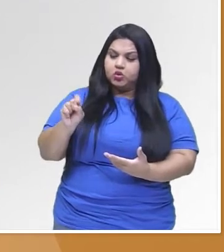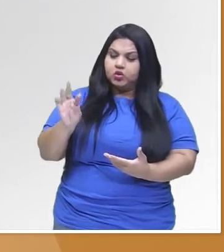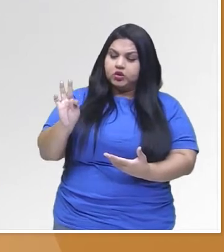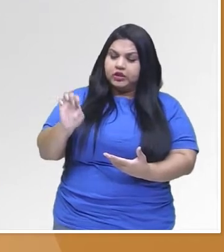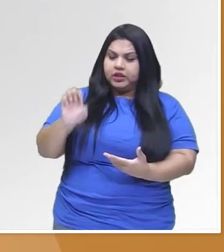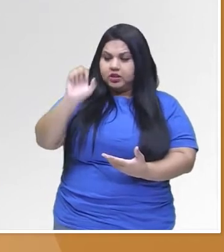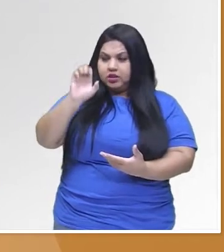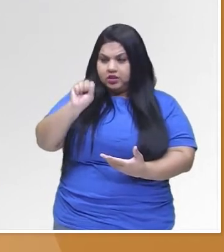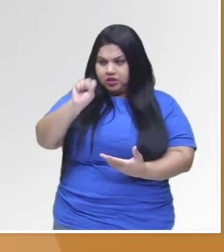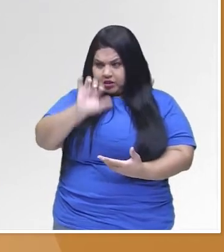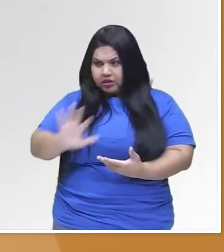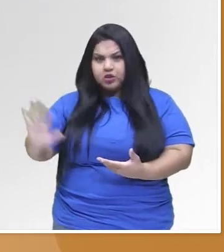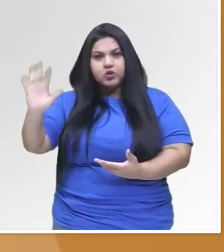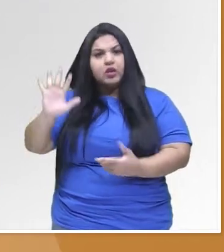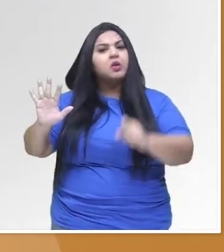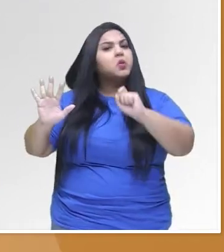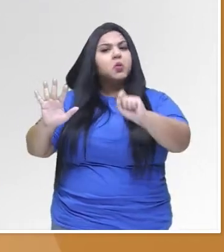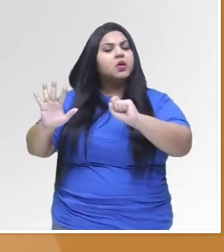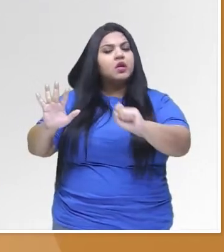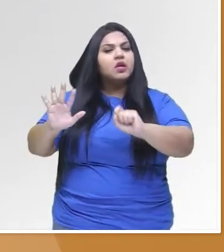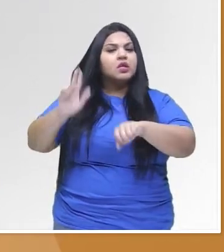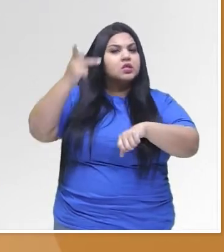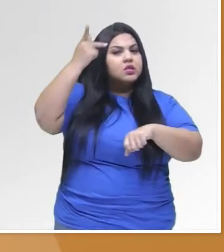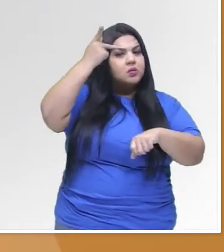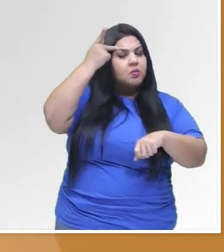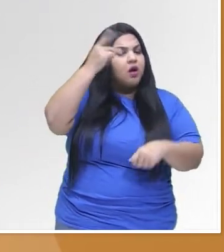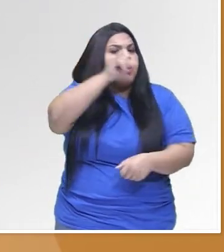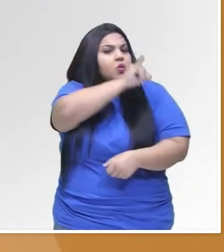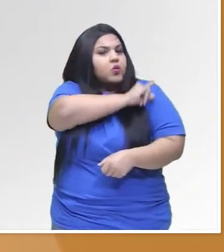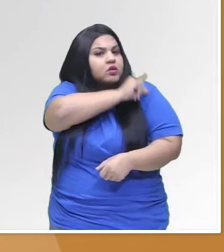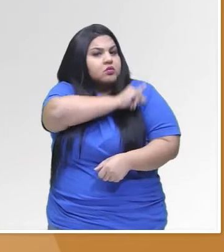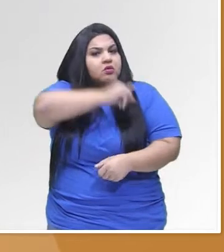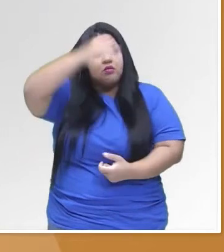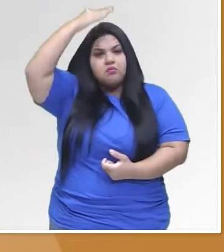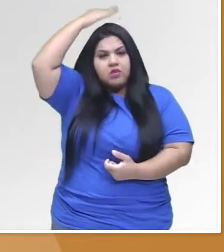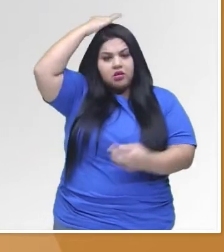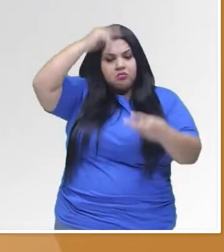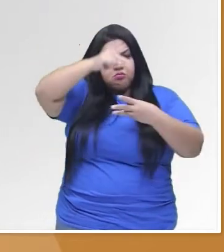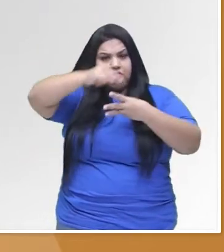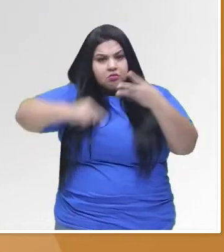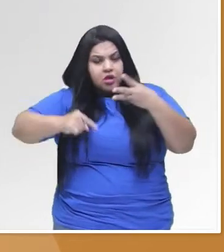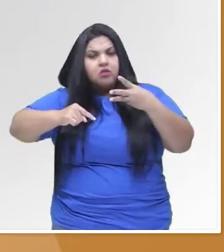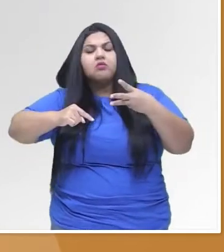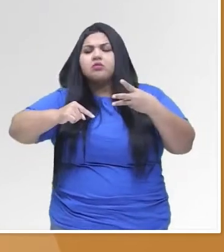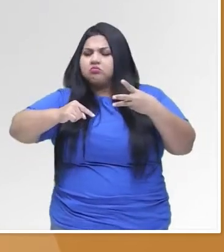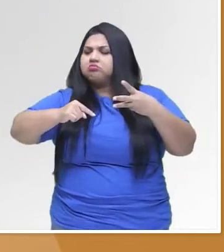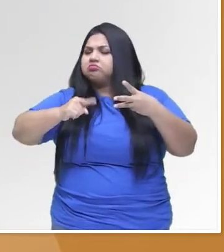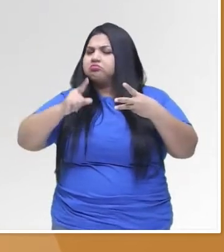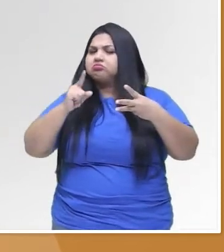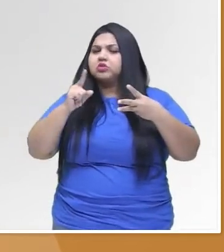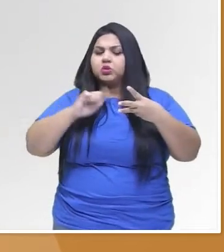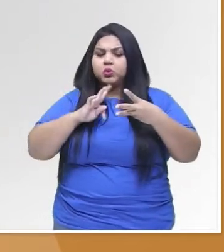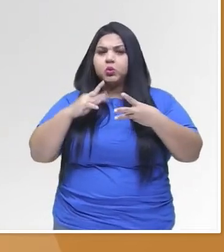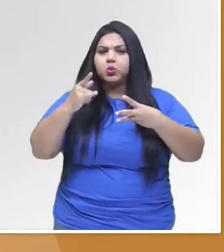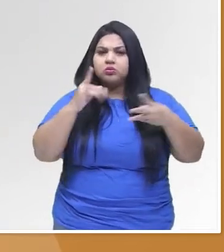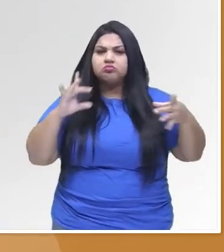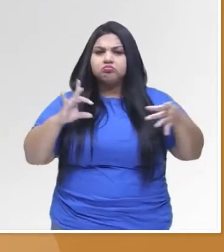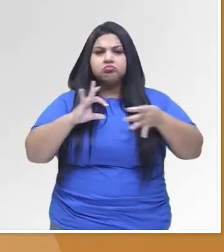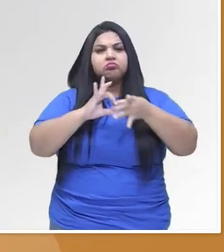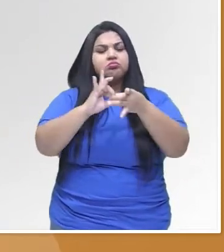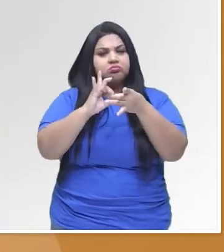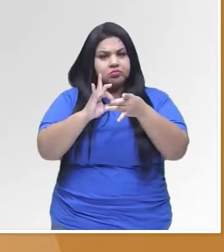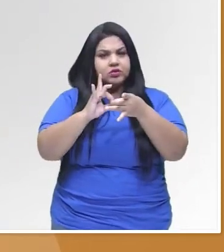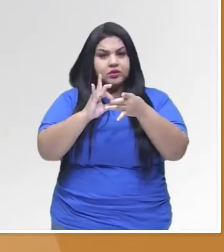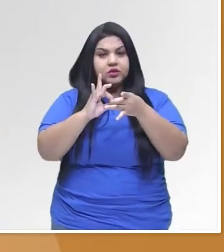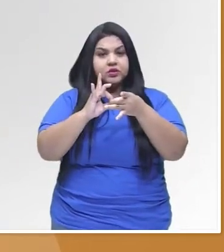Paulo, Rio de Janeiro e o Paraná. Temos aí uma complexa rede de cidades, todas interligadas, tá?